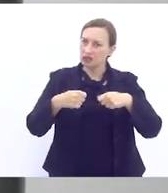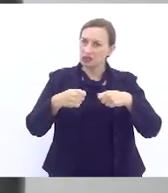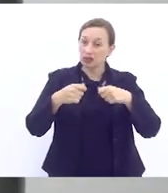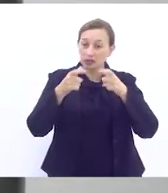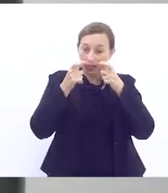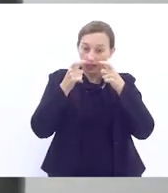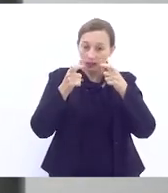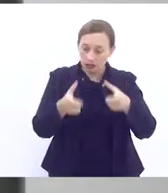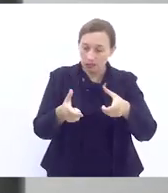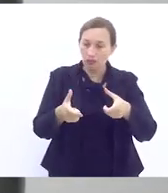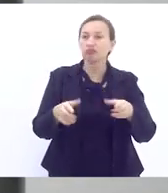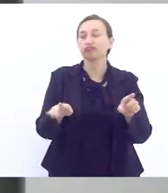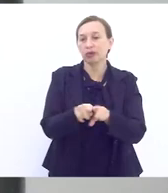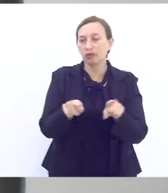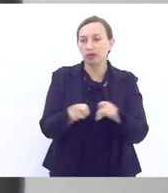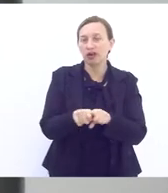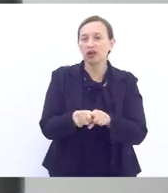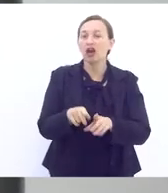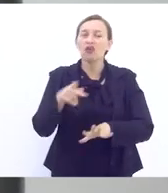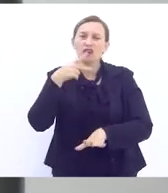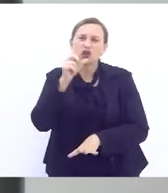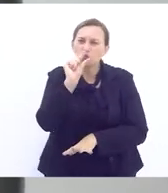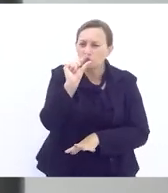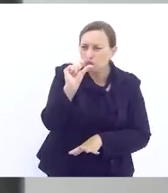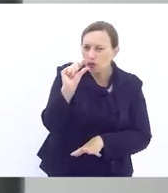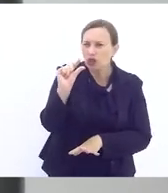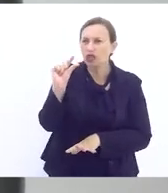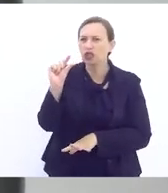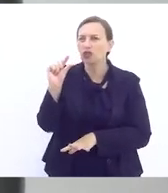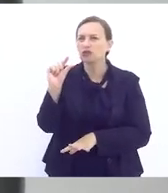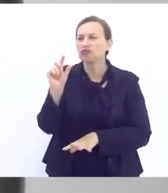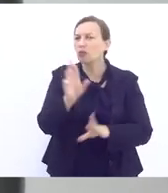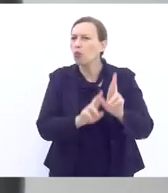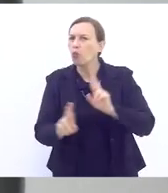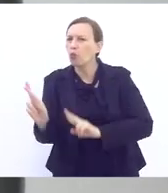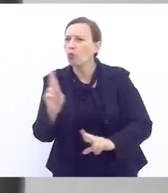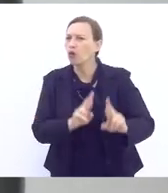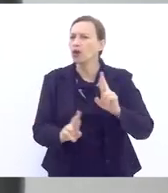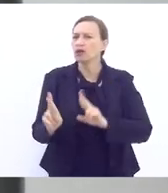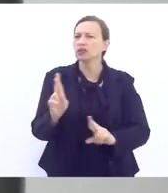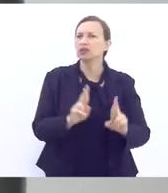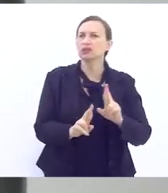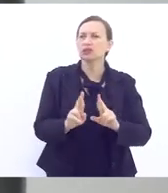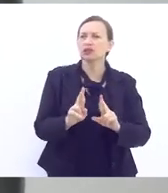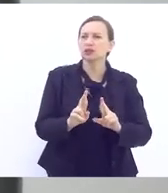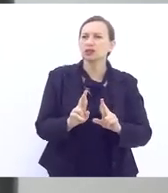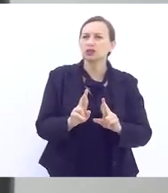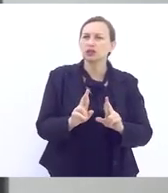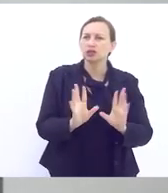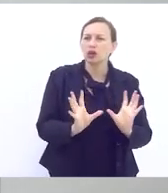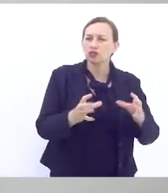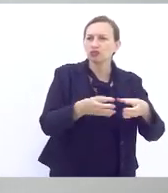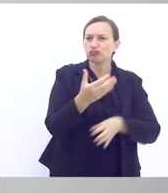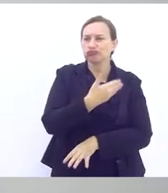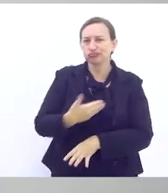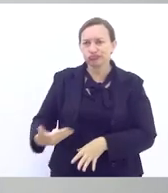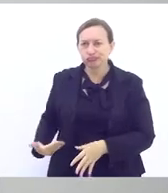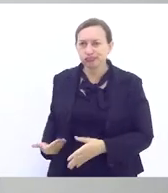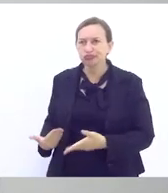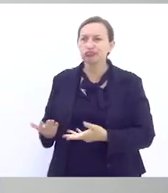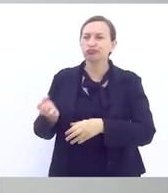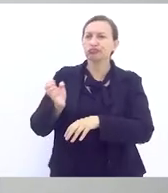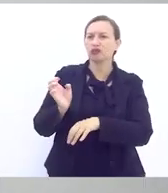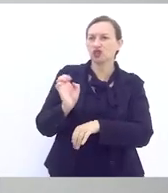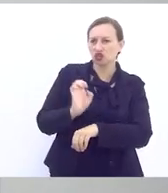também falando um pouquinho com relação aos órgãos estaduais né a